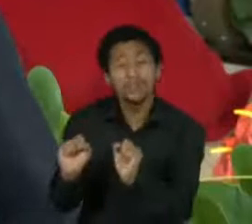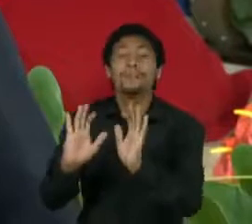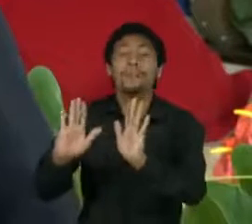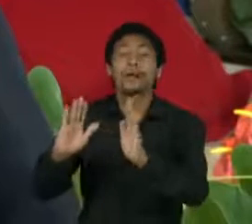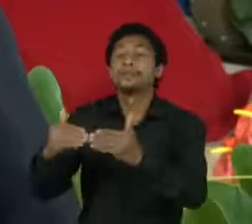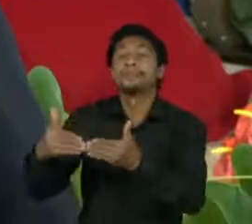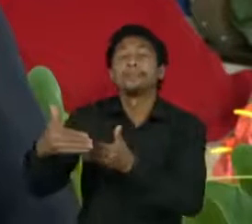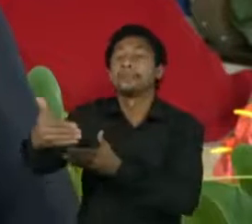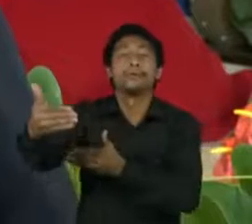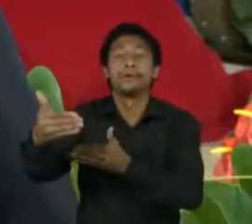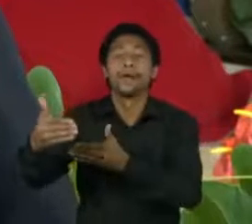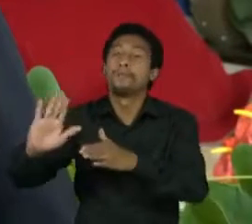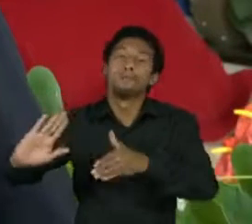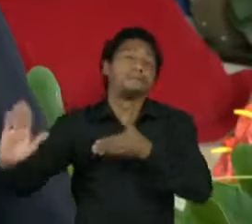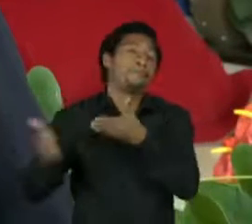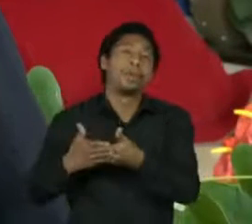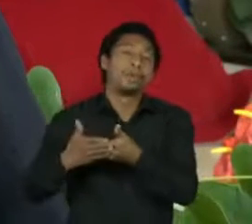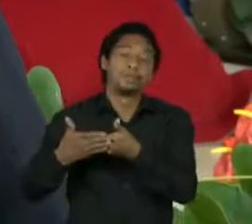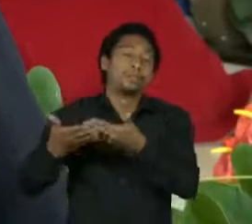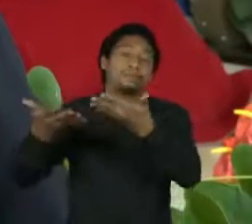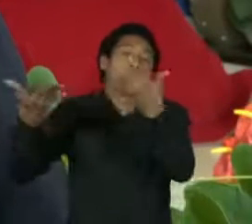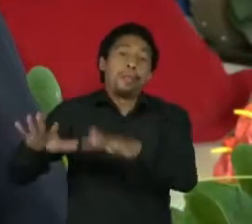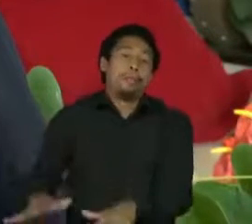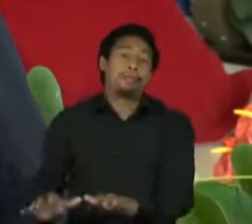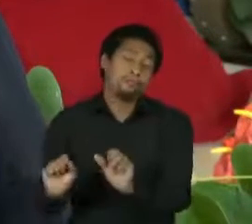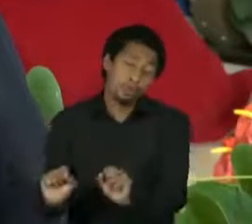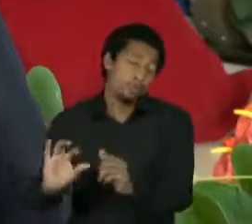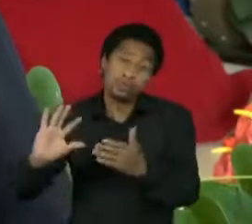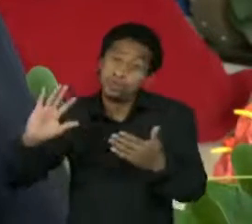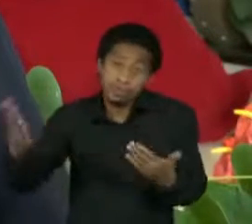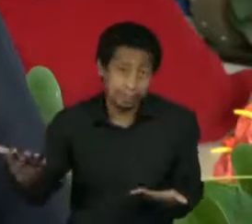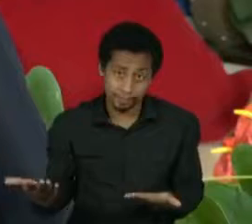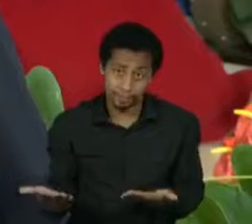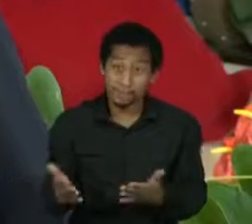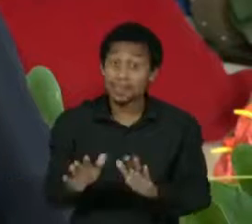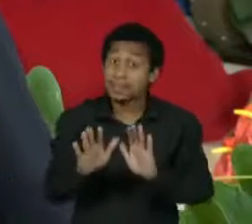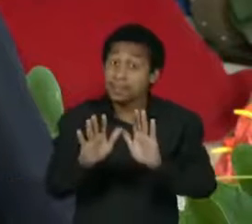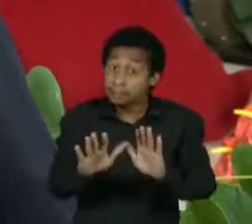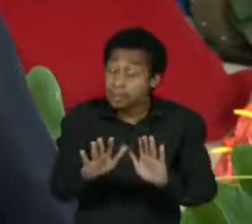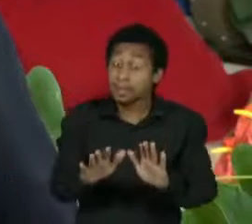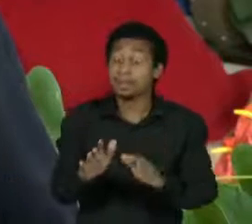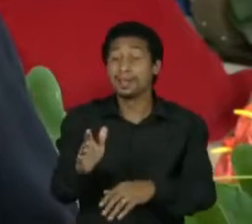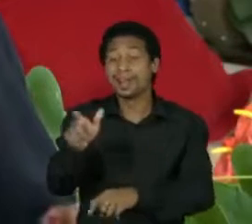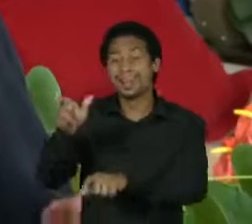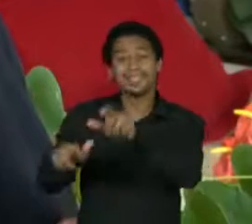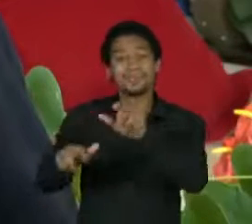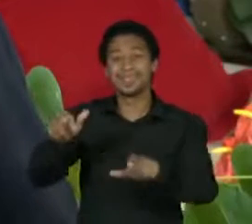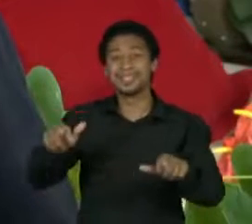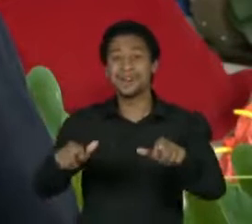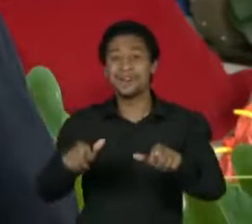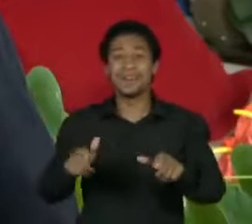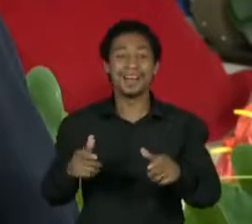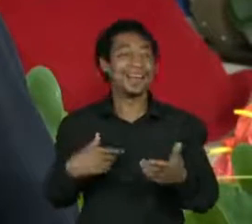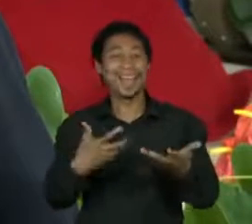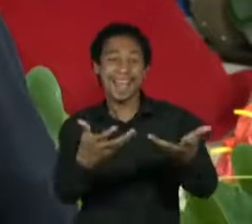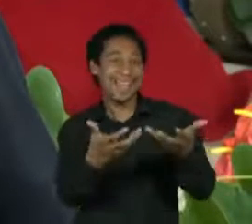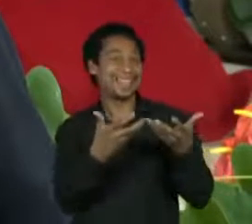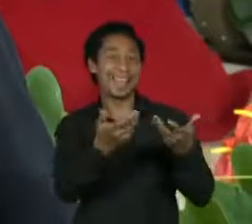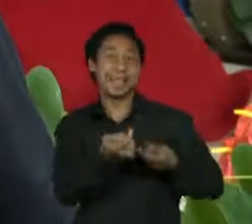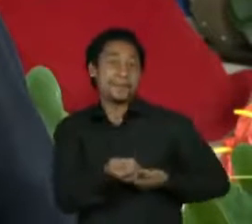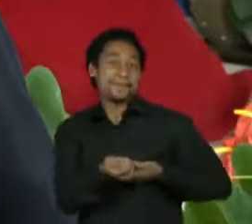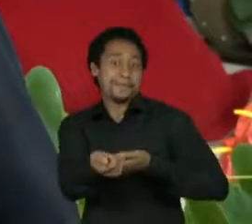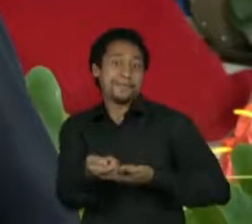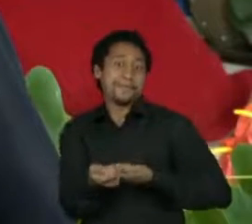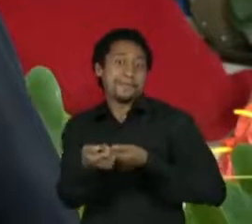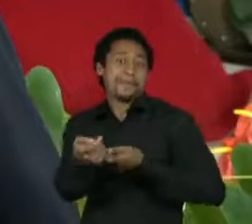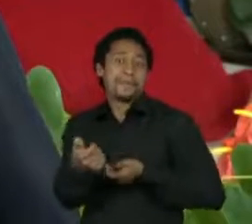Não é assim, né? Então, mas as pessoas estão viciadas com os subsídios. Olha, desde 2002,